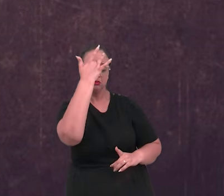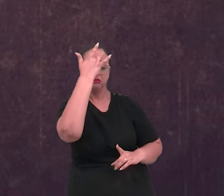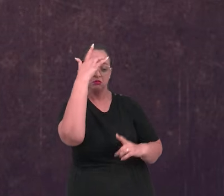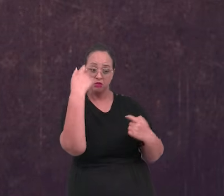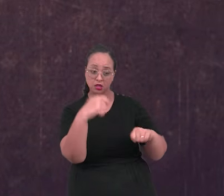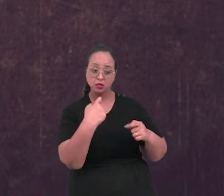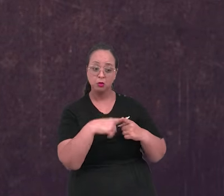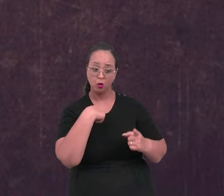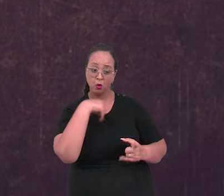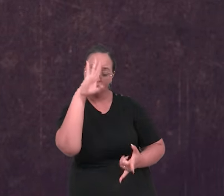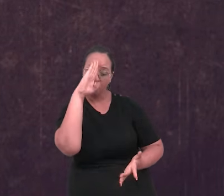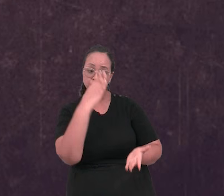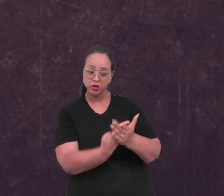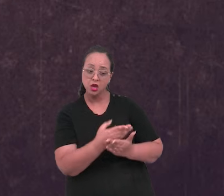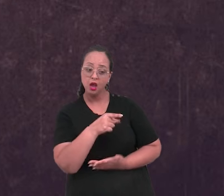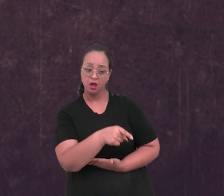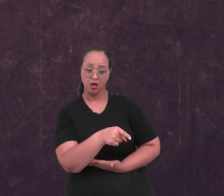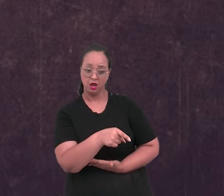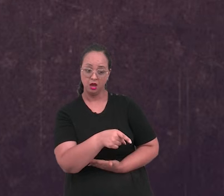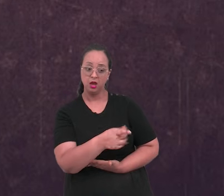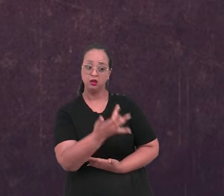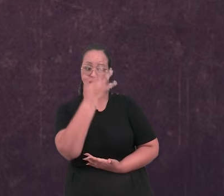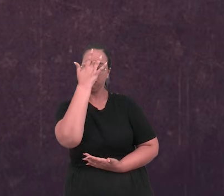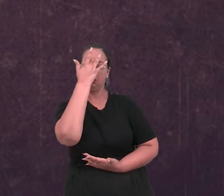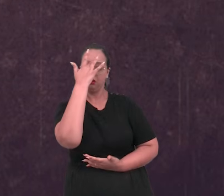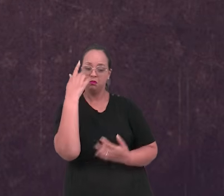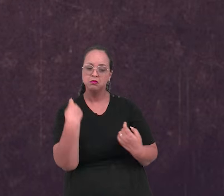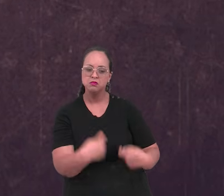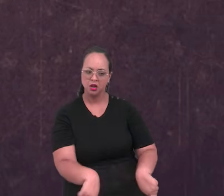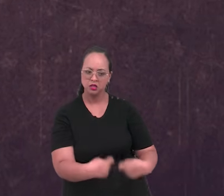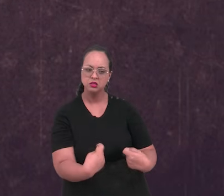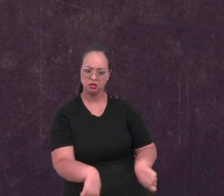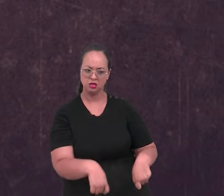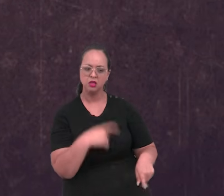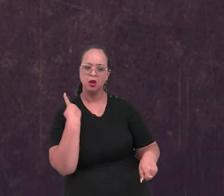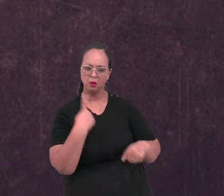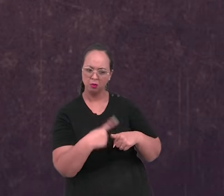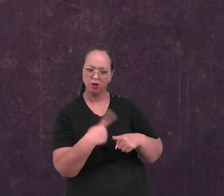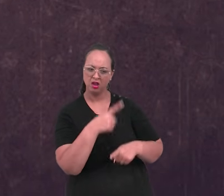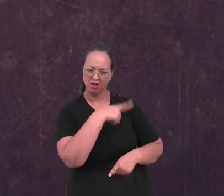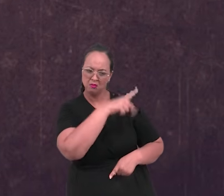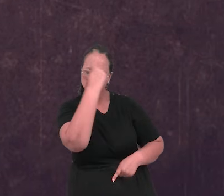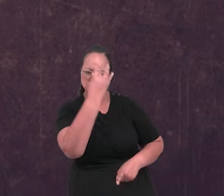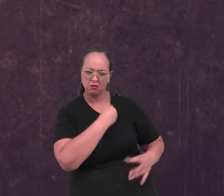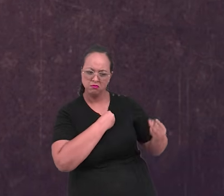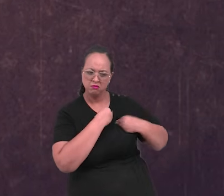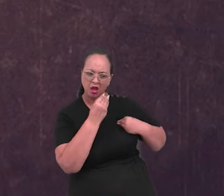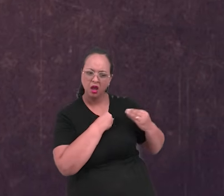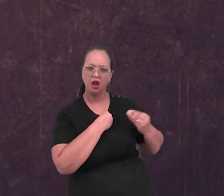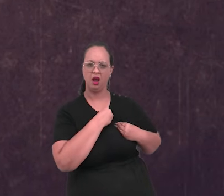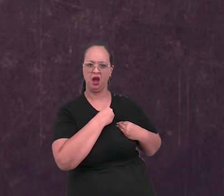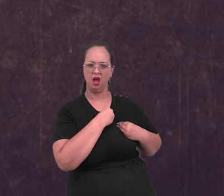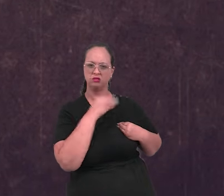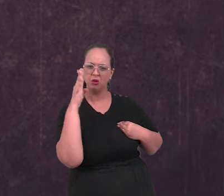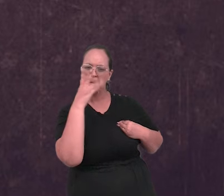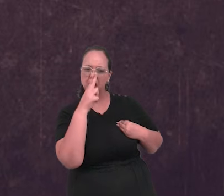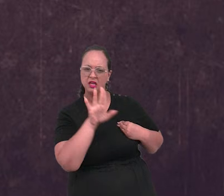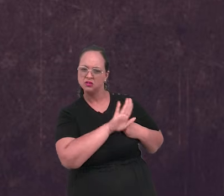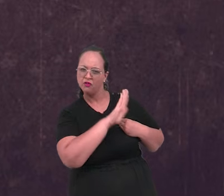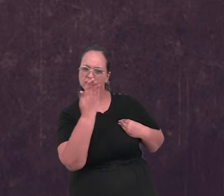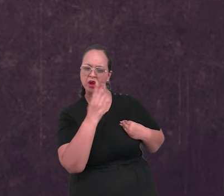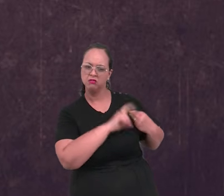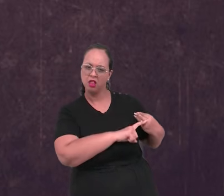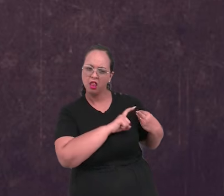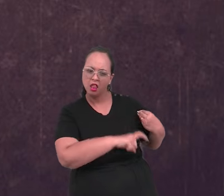confiado. Guarda, tendo horror aos clamores vãos e profanos e às oposições da falsamente